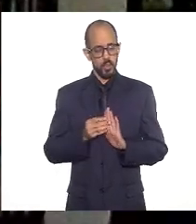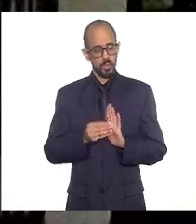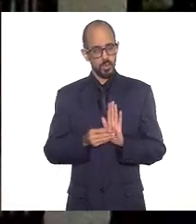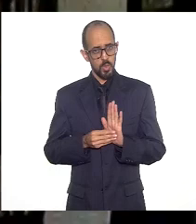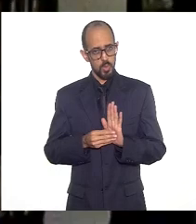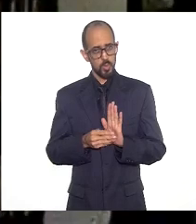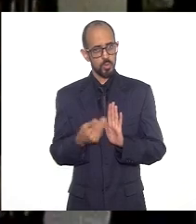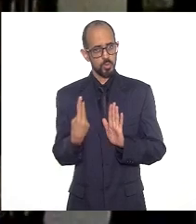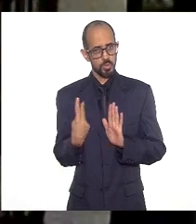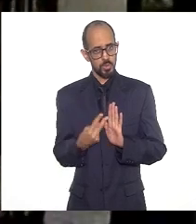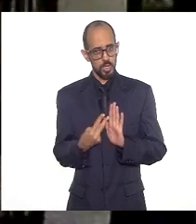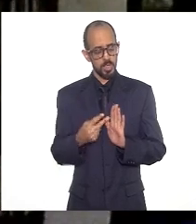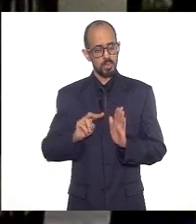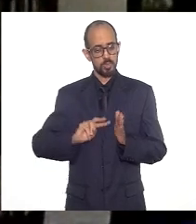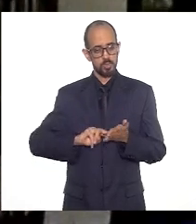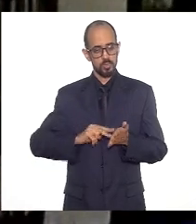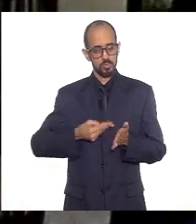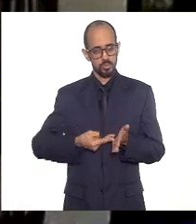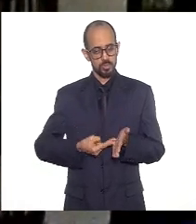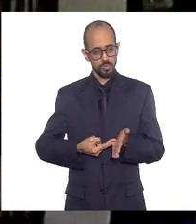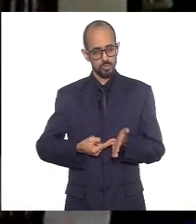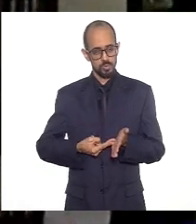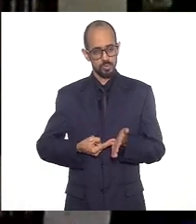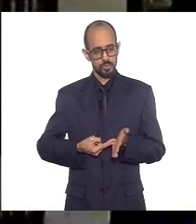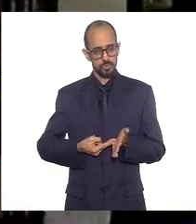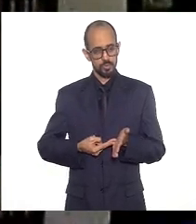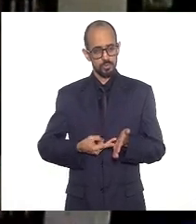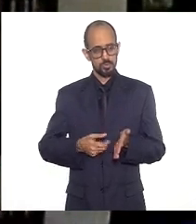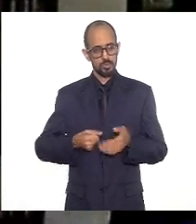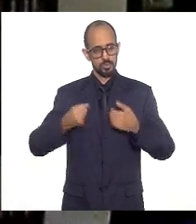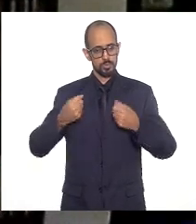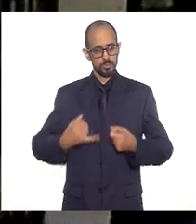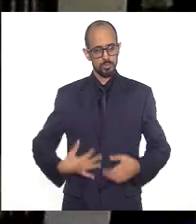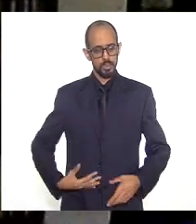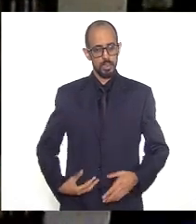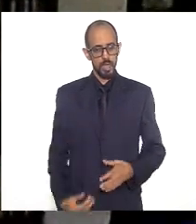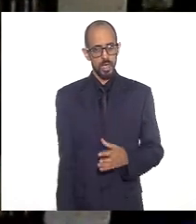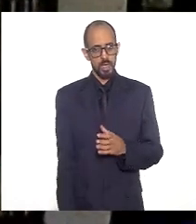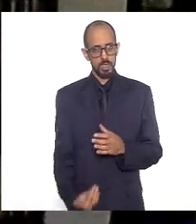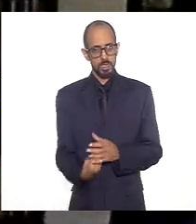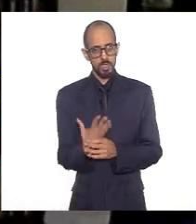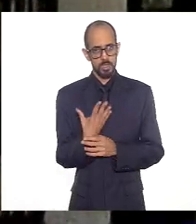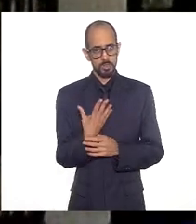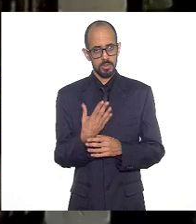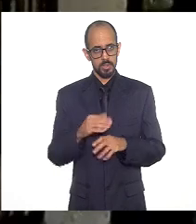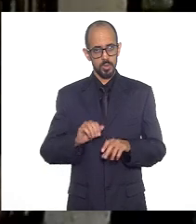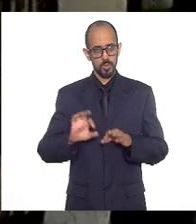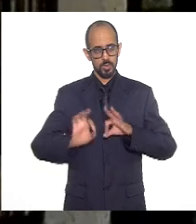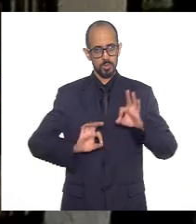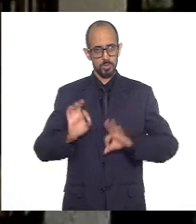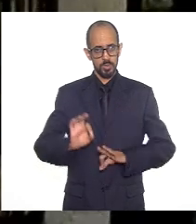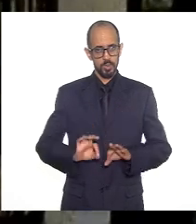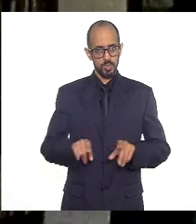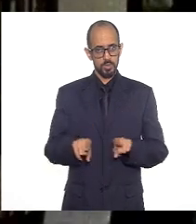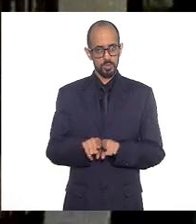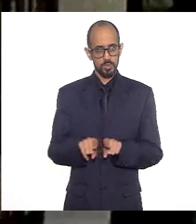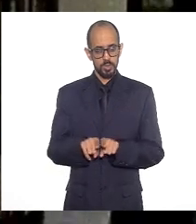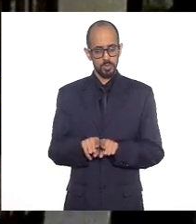o significado, e dizendo a origem, onde que esse projeto foi construído, de onde que ele